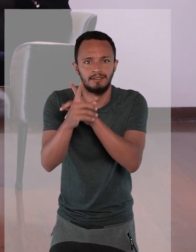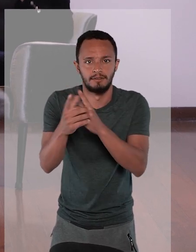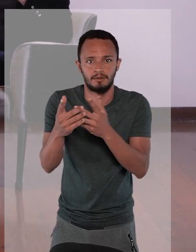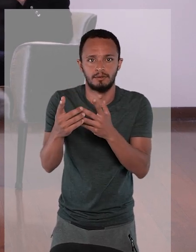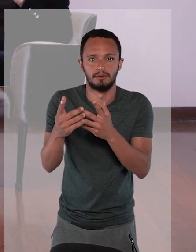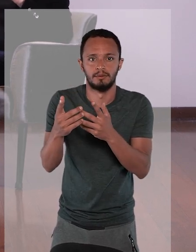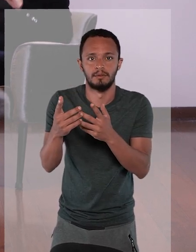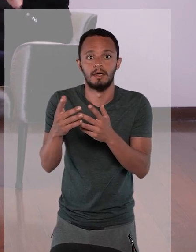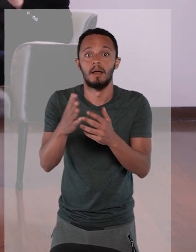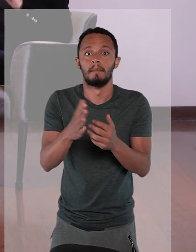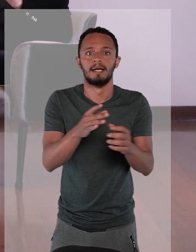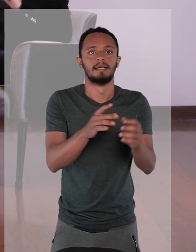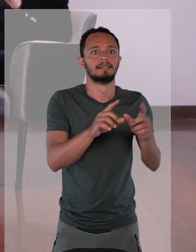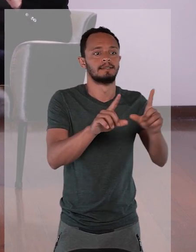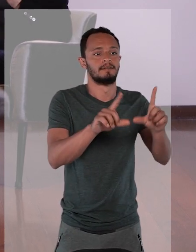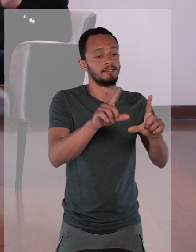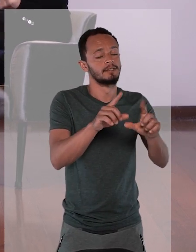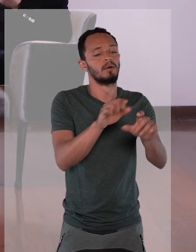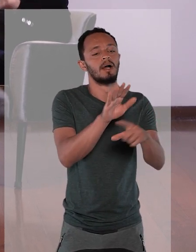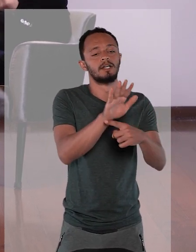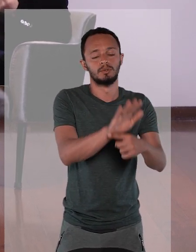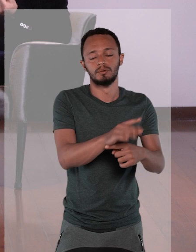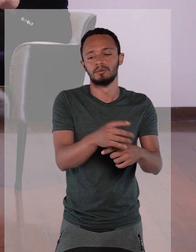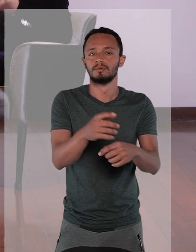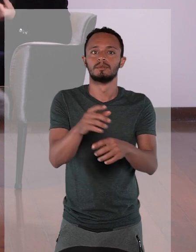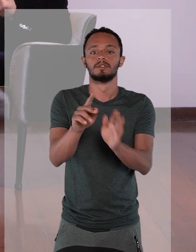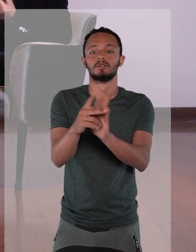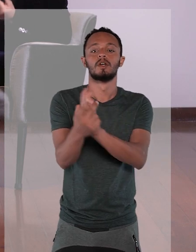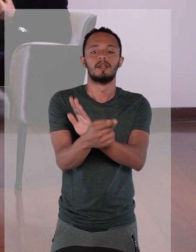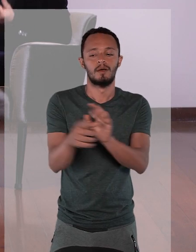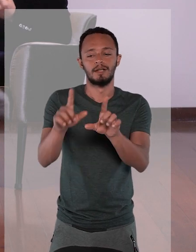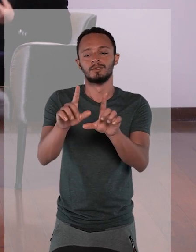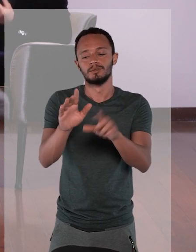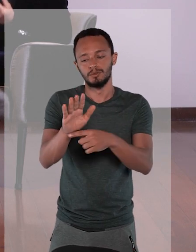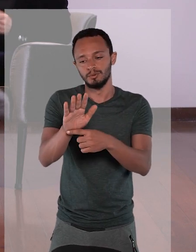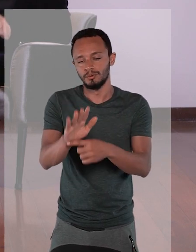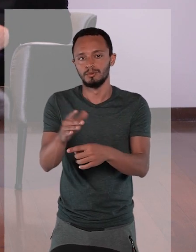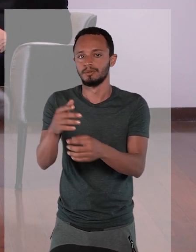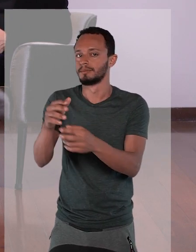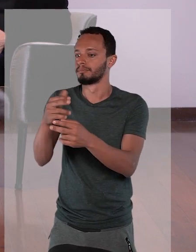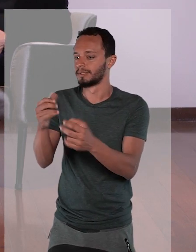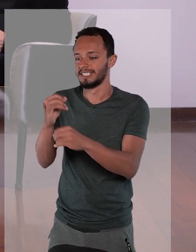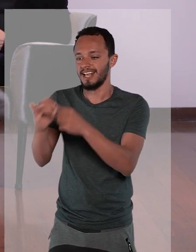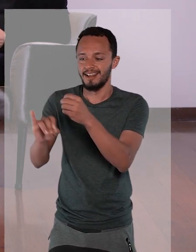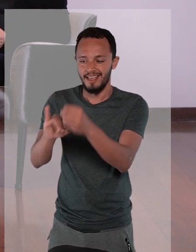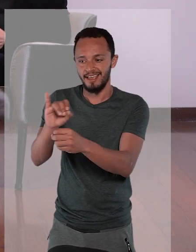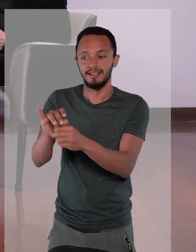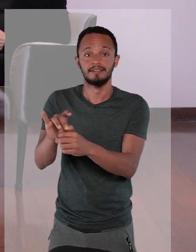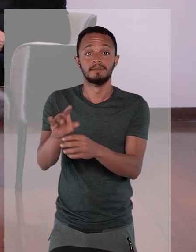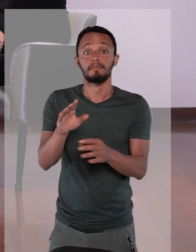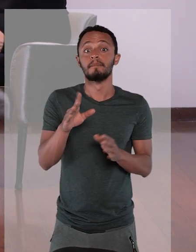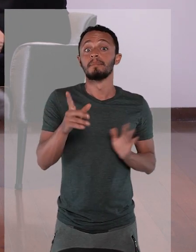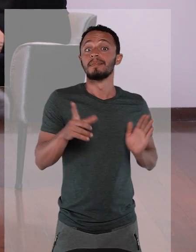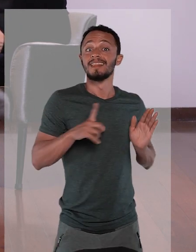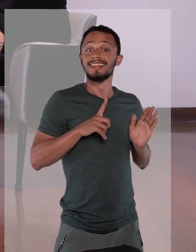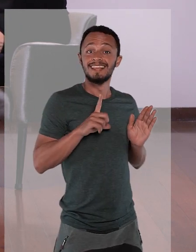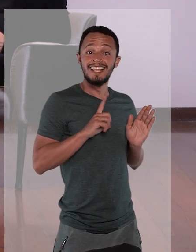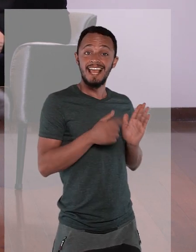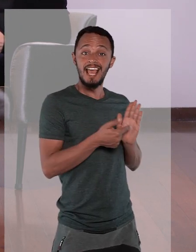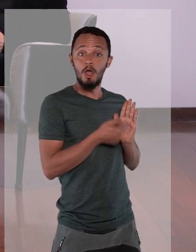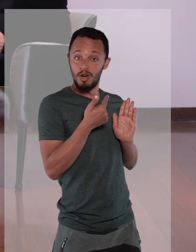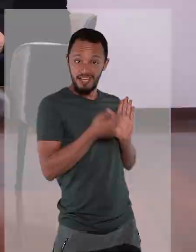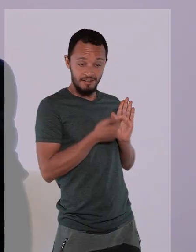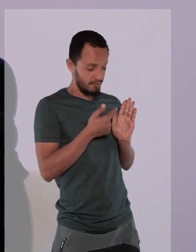do texto, né, tem uma preciosidade. Tem uma preciosidade. Eu fui pegando essas preciosidades